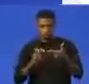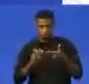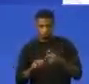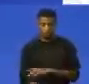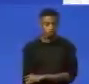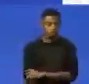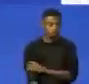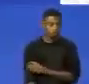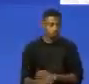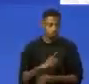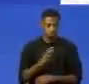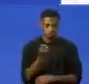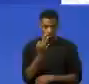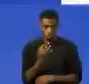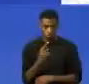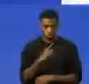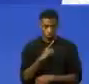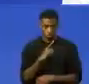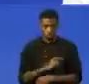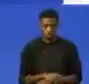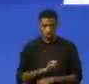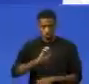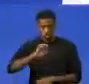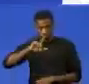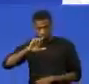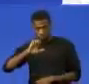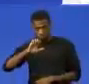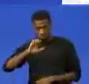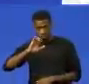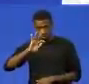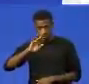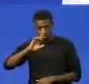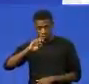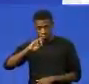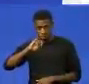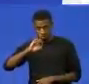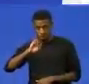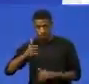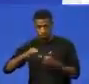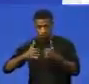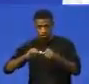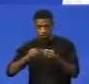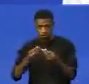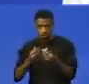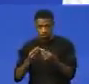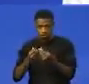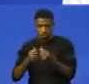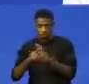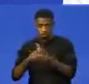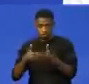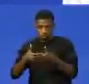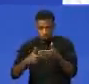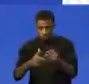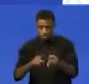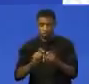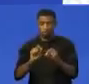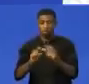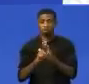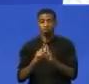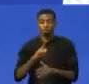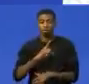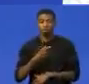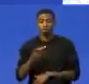95, uma questão tradicional de eletrólise, onde ele te dá a célula eletroquímica e no processo eletrolítico, qual é o